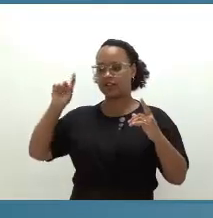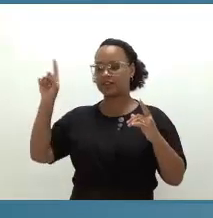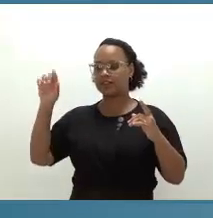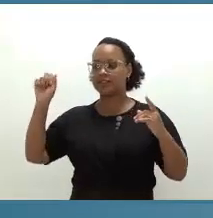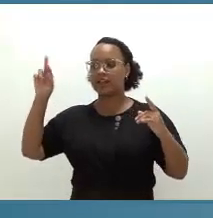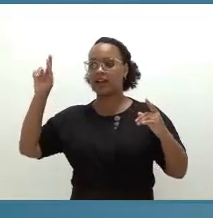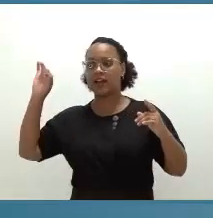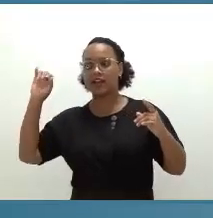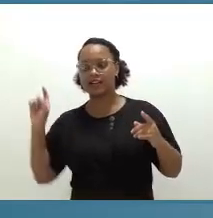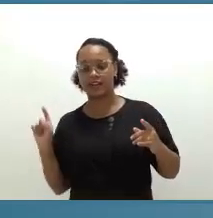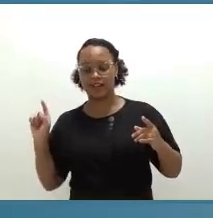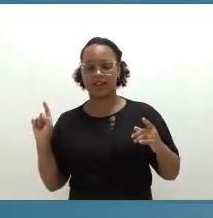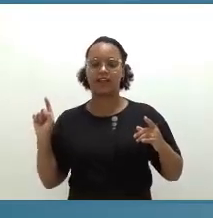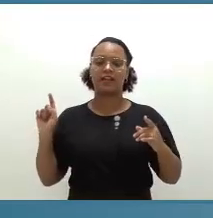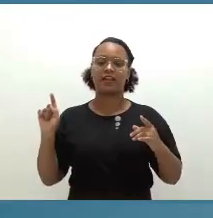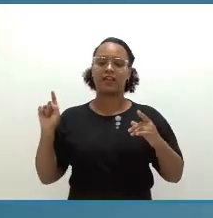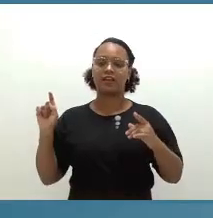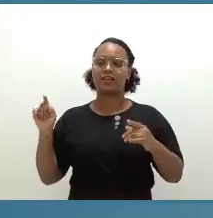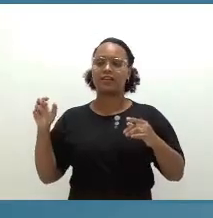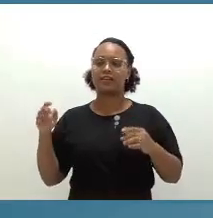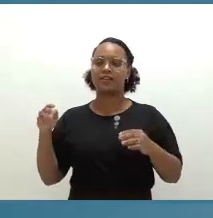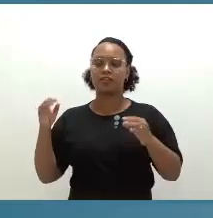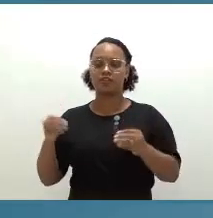para ser